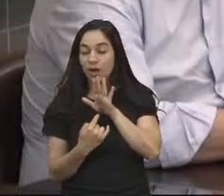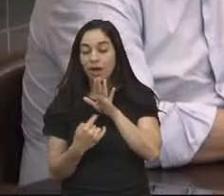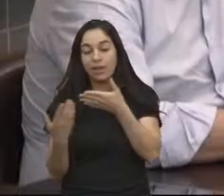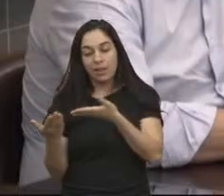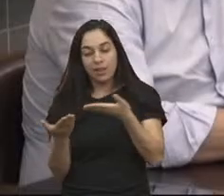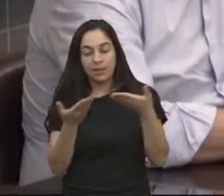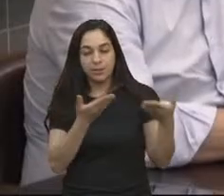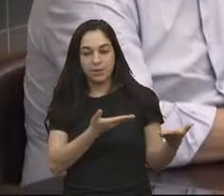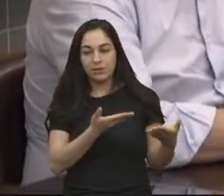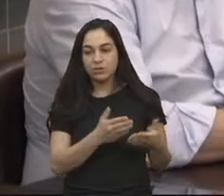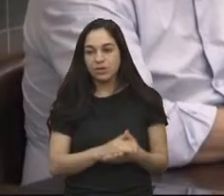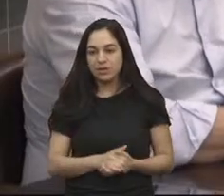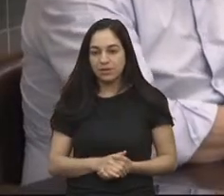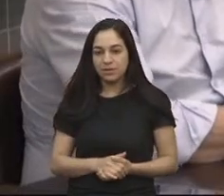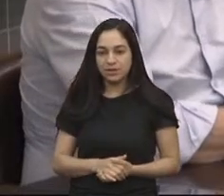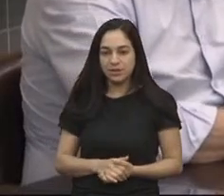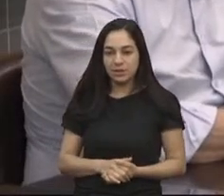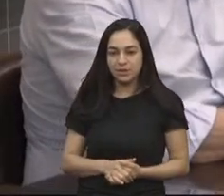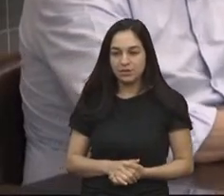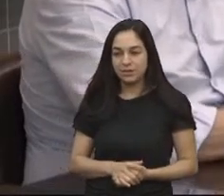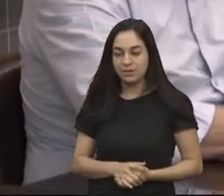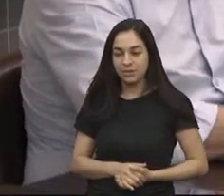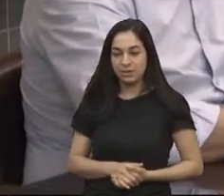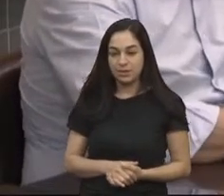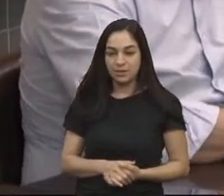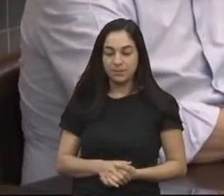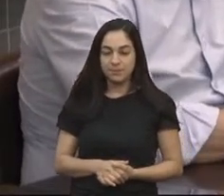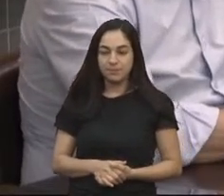descarte regular do entulho gerado.